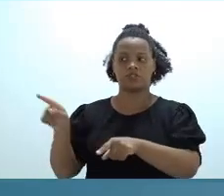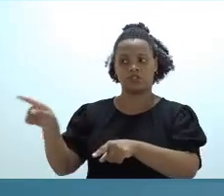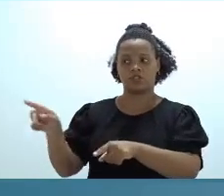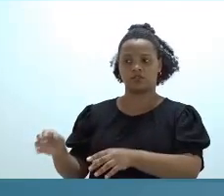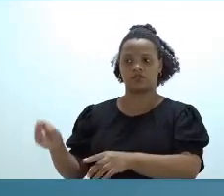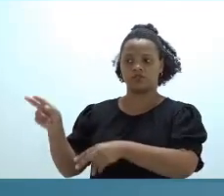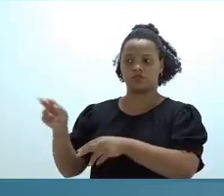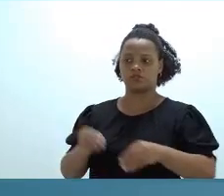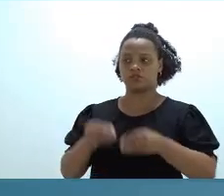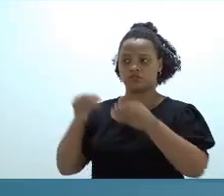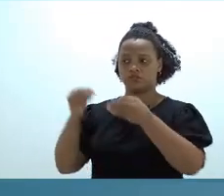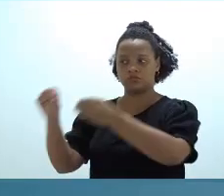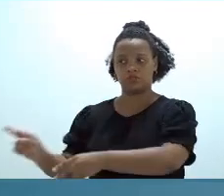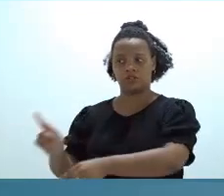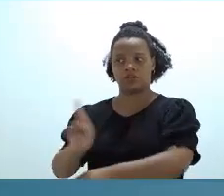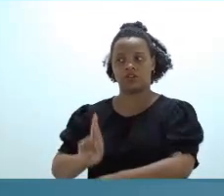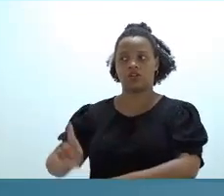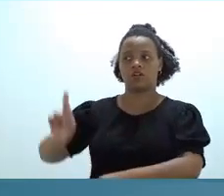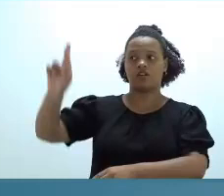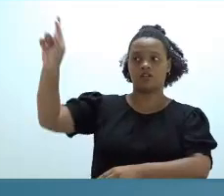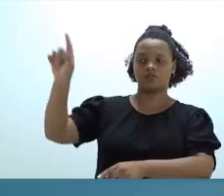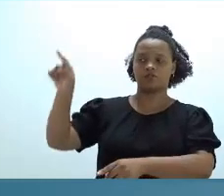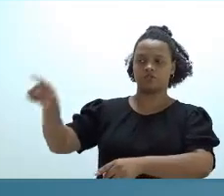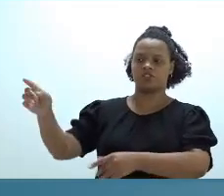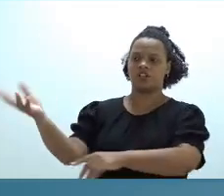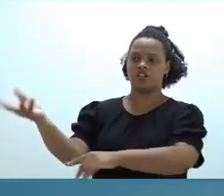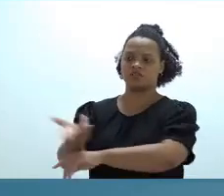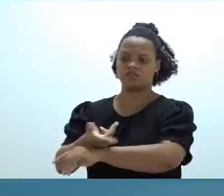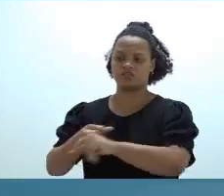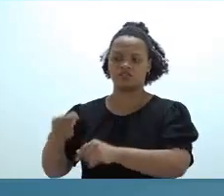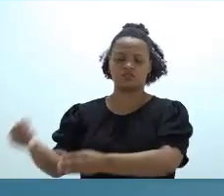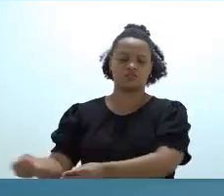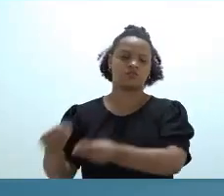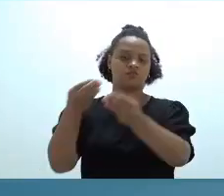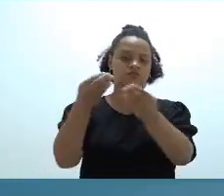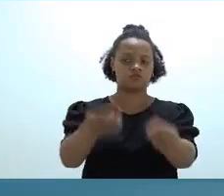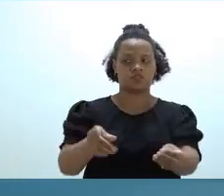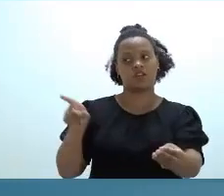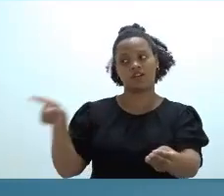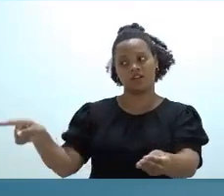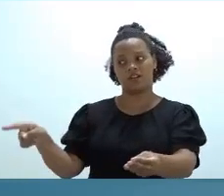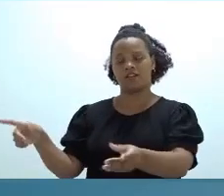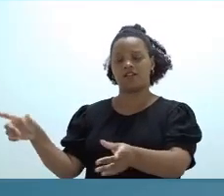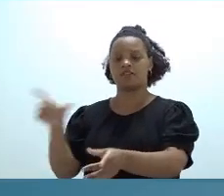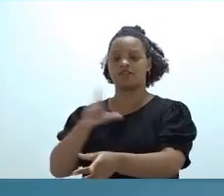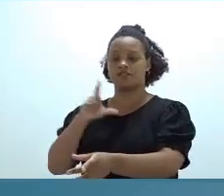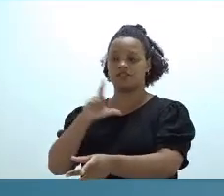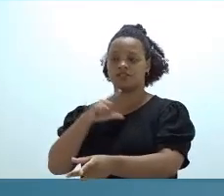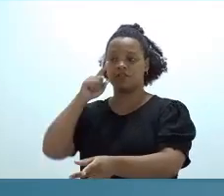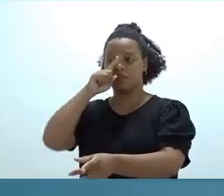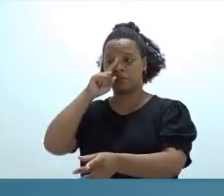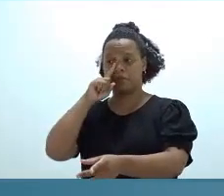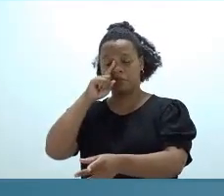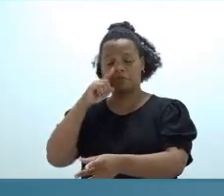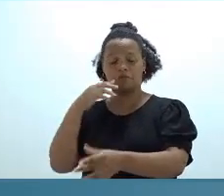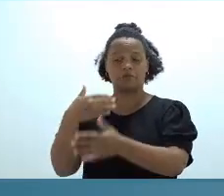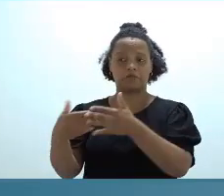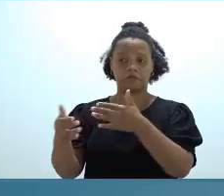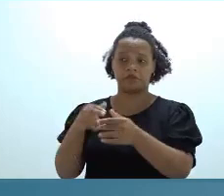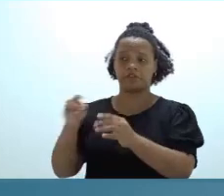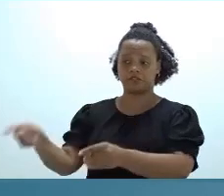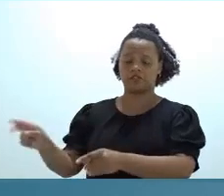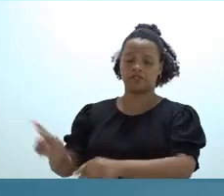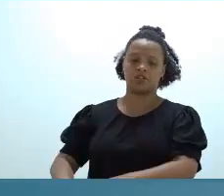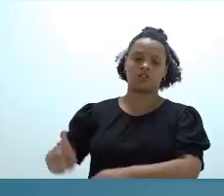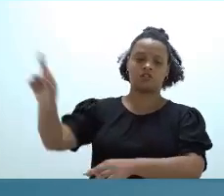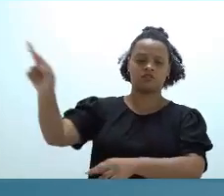pela excelência da prestação, assumindo a concessionária o risco integral pela execução, podendo ser inclusive responsabilizada